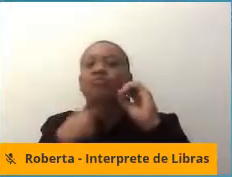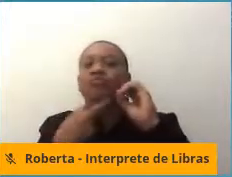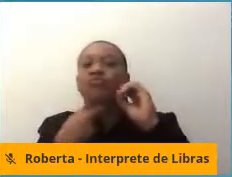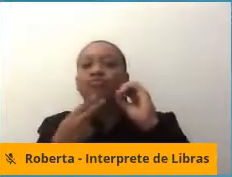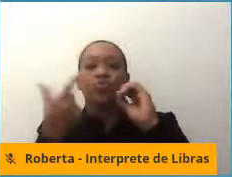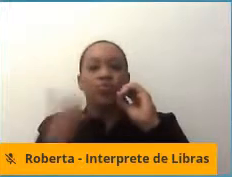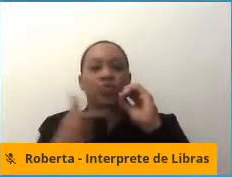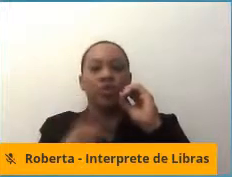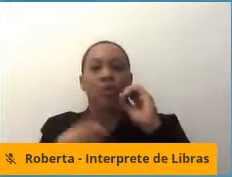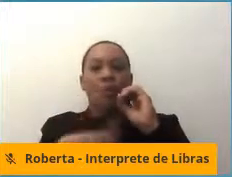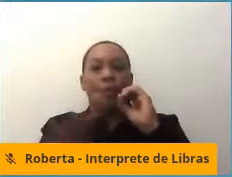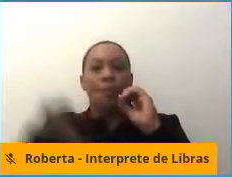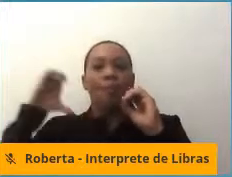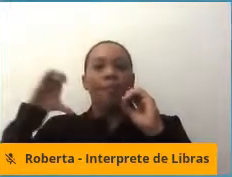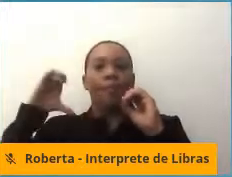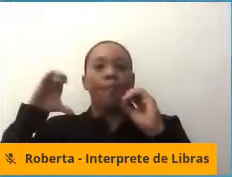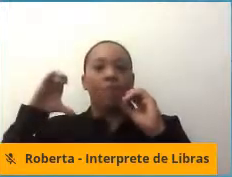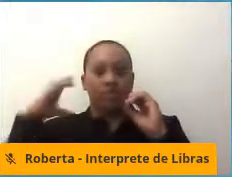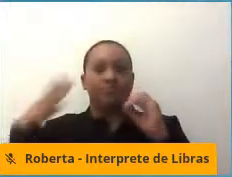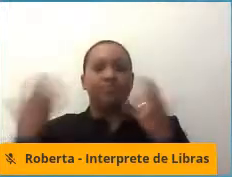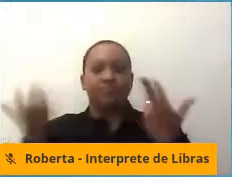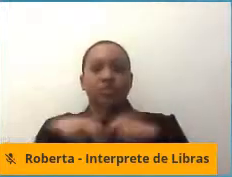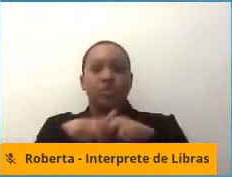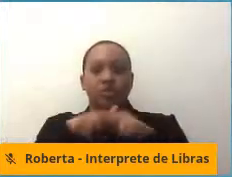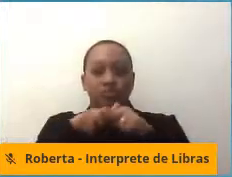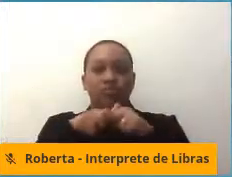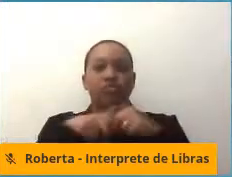na apresentação dele.